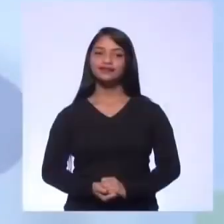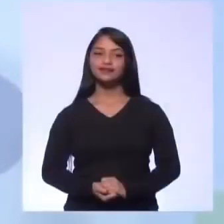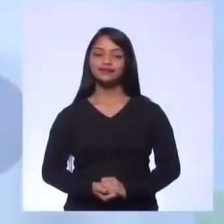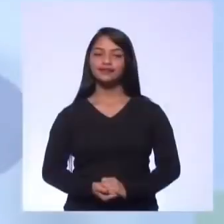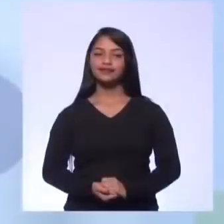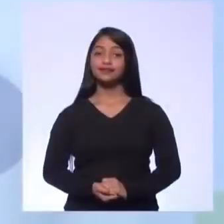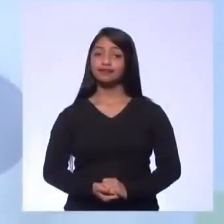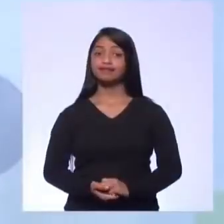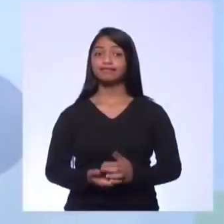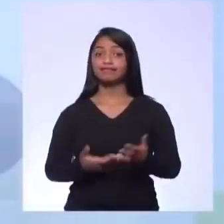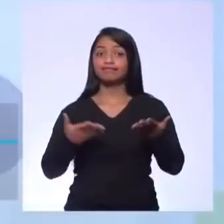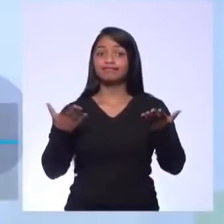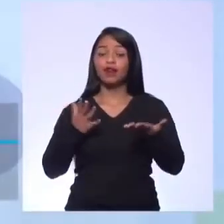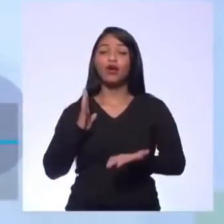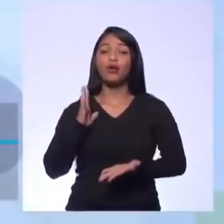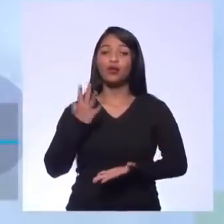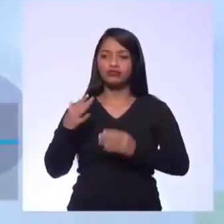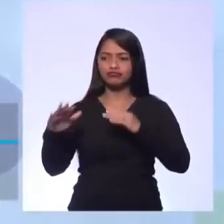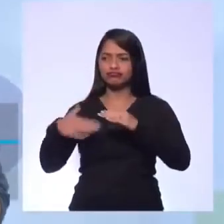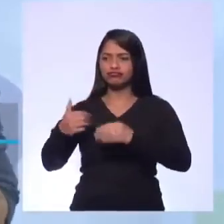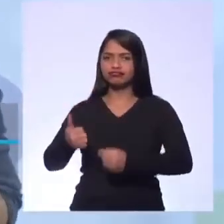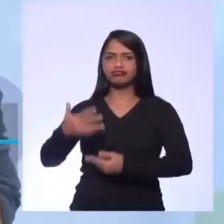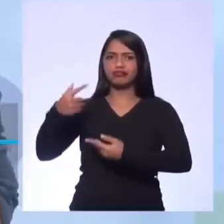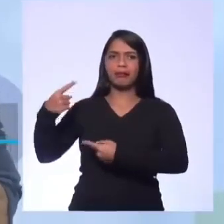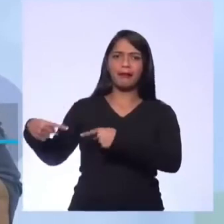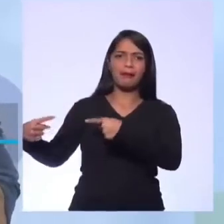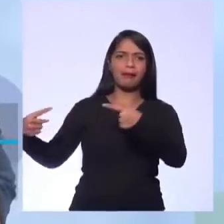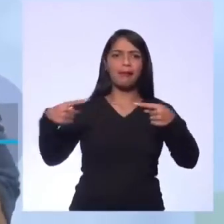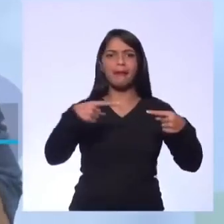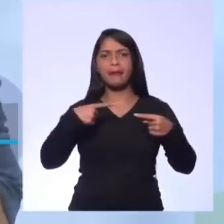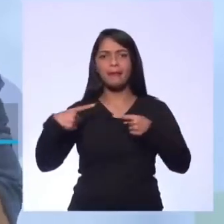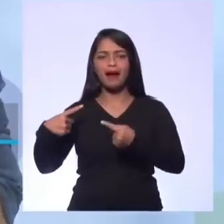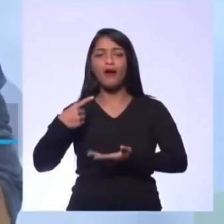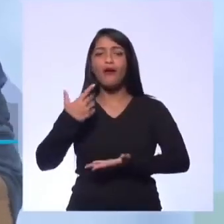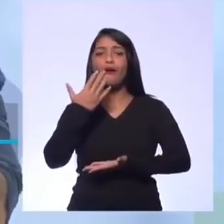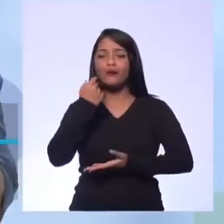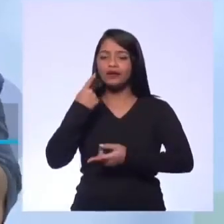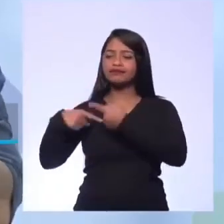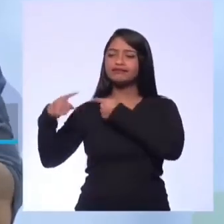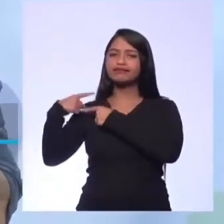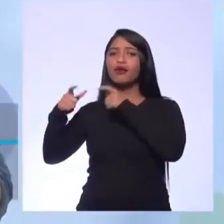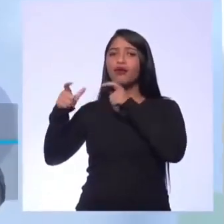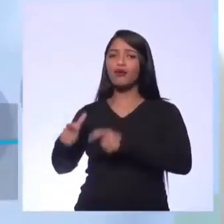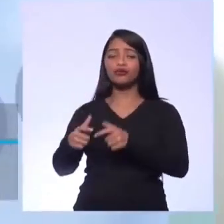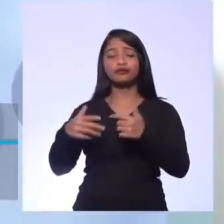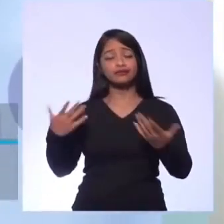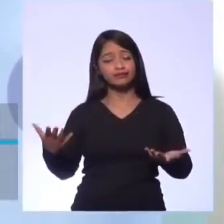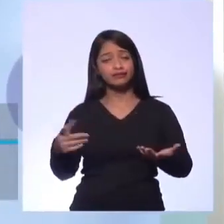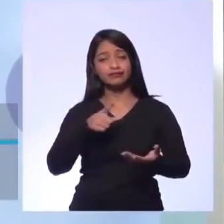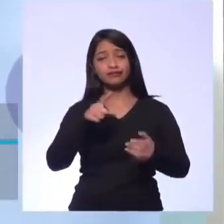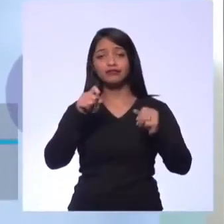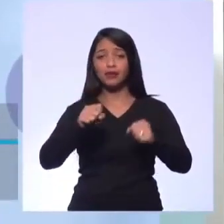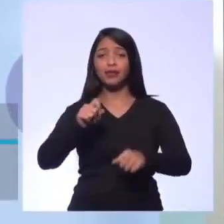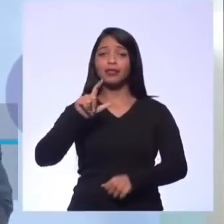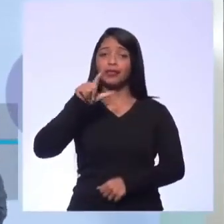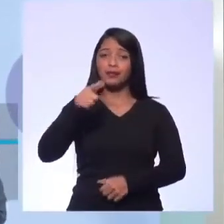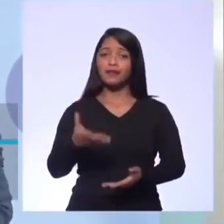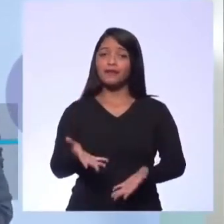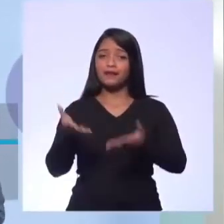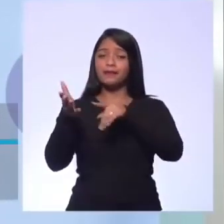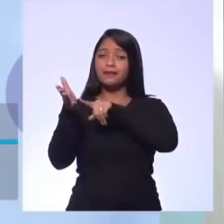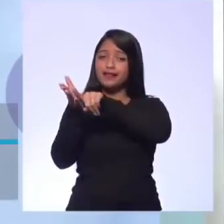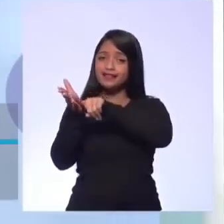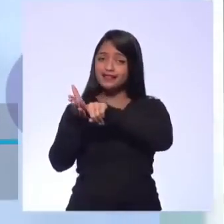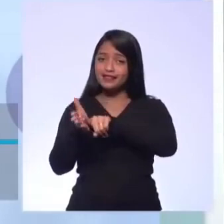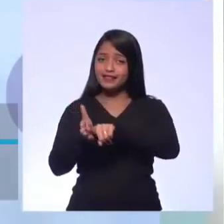Agora gerou um debate aqui da origem de alguns pratos, mas tudo bem. Aí cabe a gente fazer uma pesquisa. Lembra que vocês têm um projeto para fazer uma pesquisa sobre